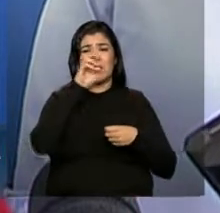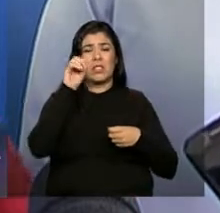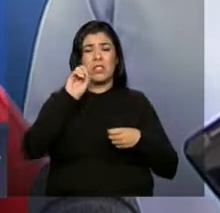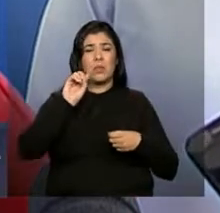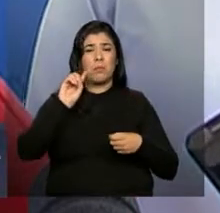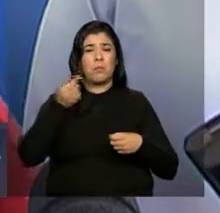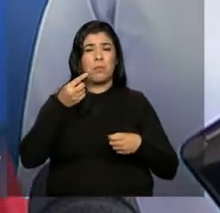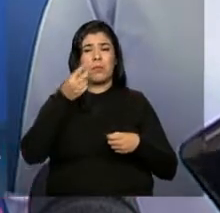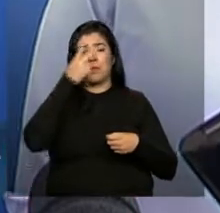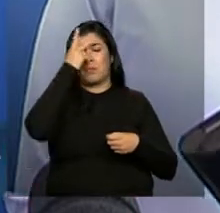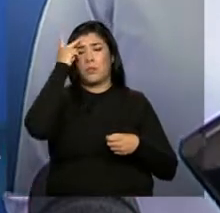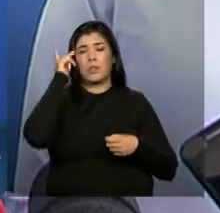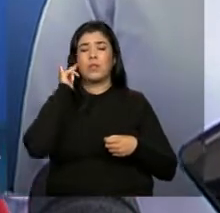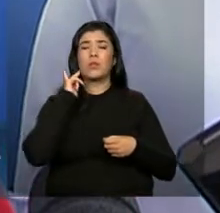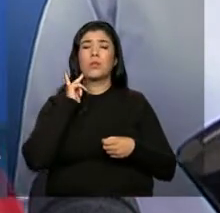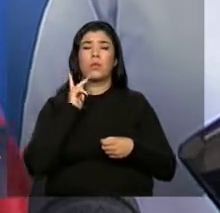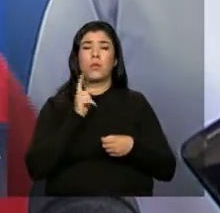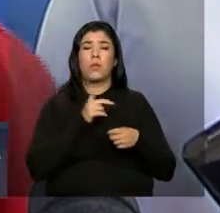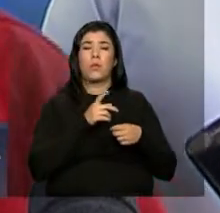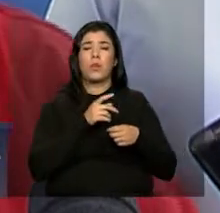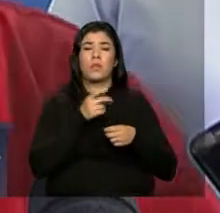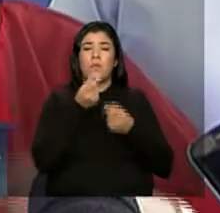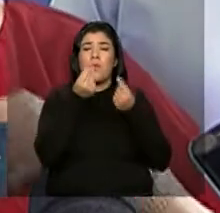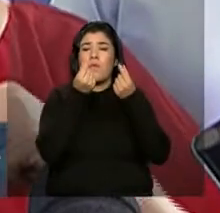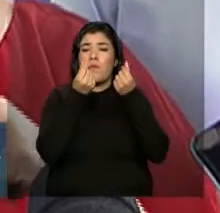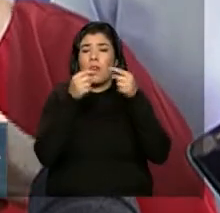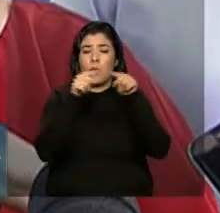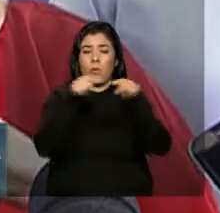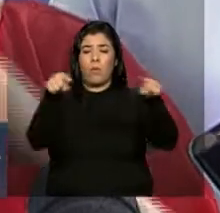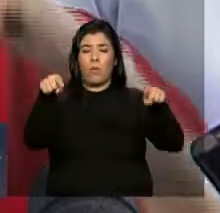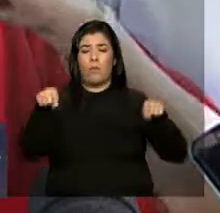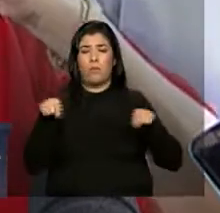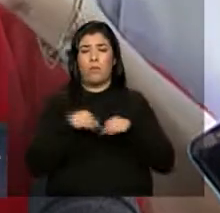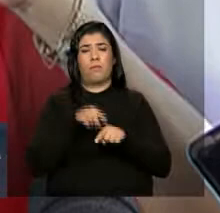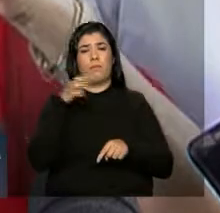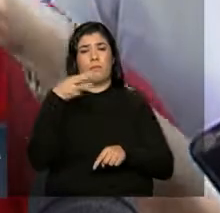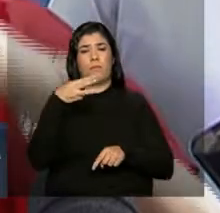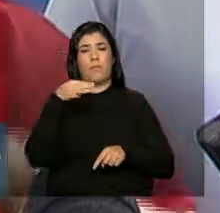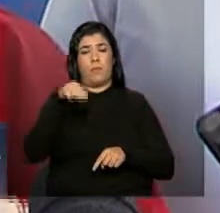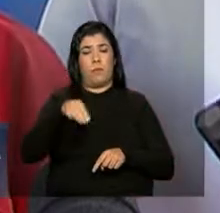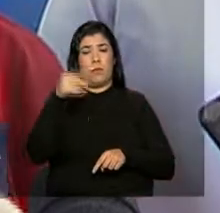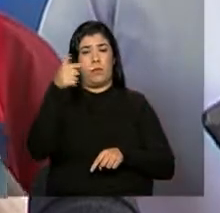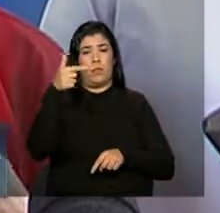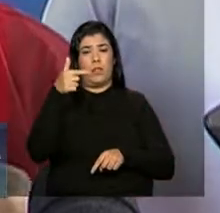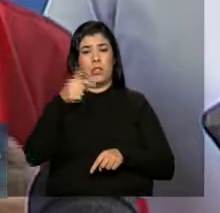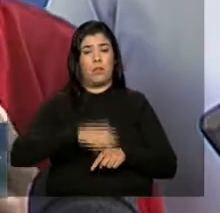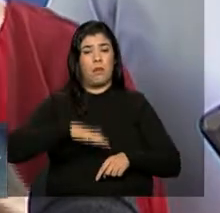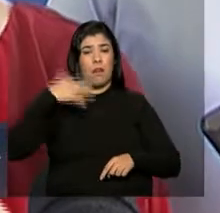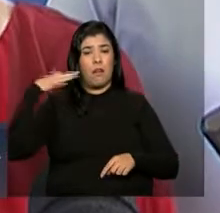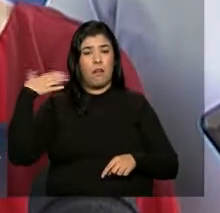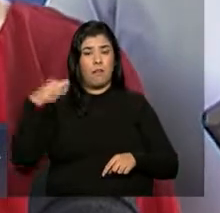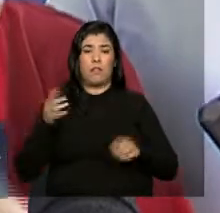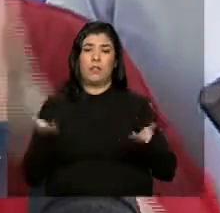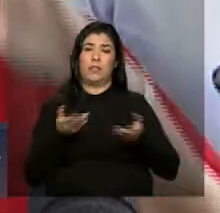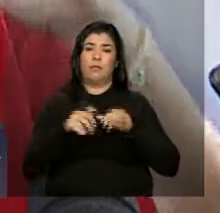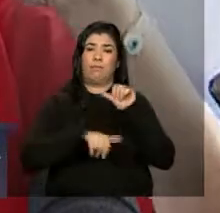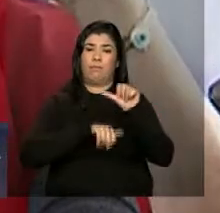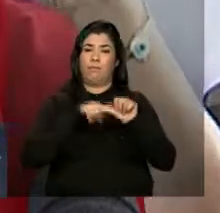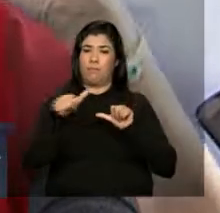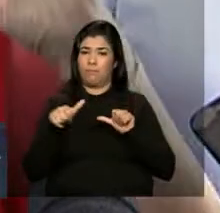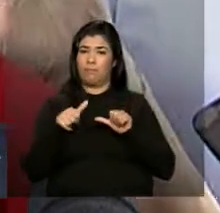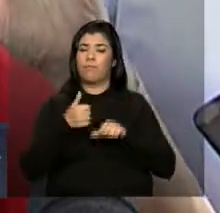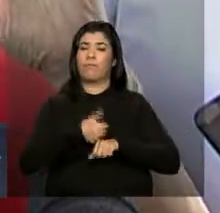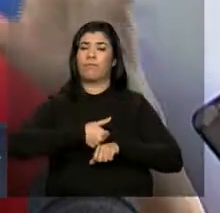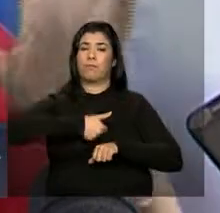metrópoles brasileiras devido ao custo da terra. Então nós estamos agora aperfeiçoando novamente o programa, que nós